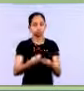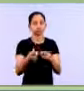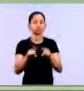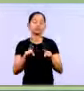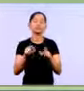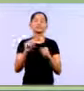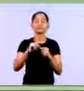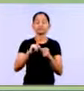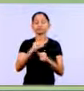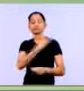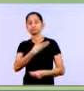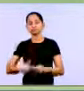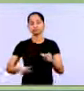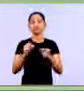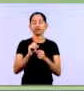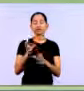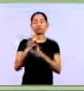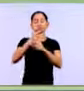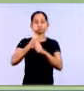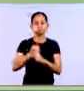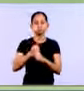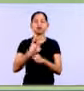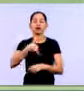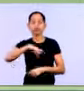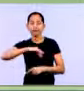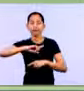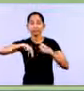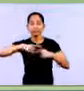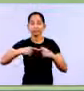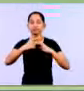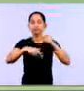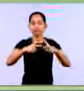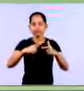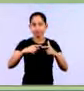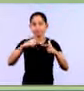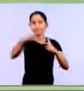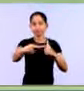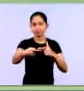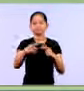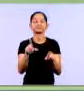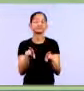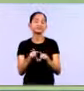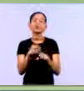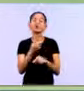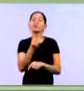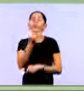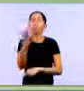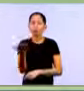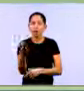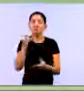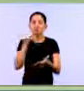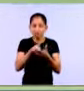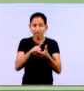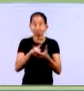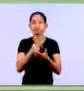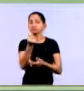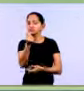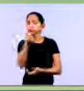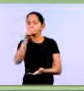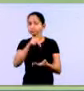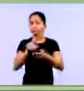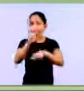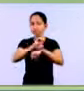constituir o orçamento para que o Estado possa ter fundos para custear essas obras. Qual que é a fonte de renda do Estado? A fonte de renda do